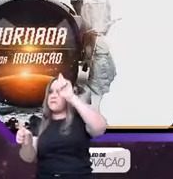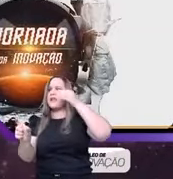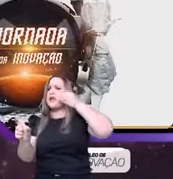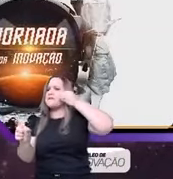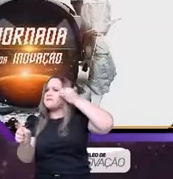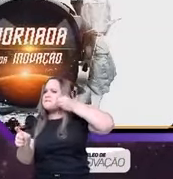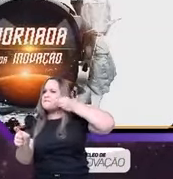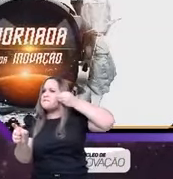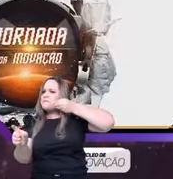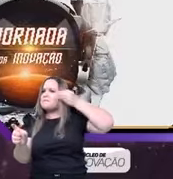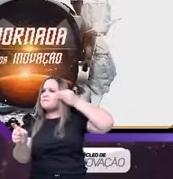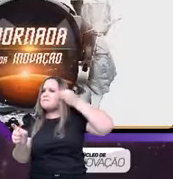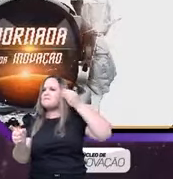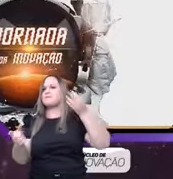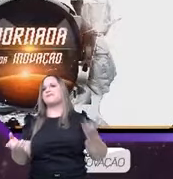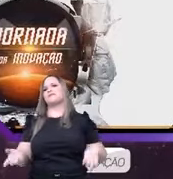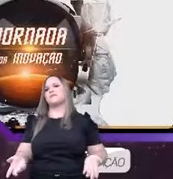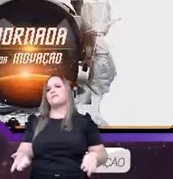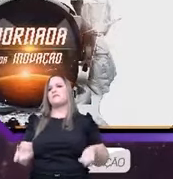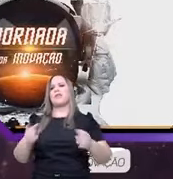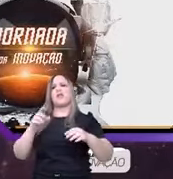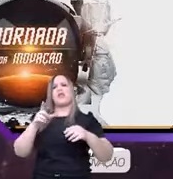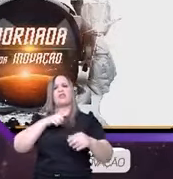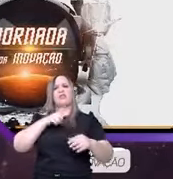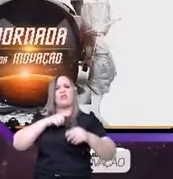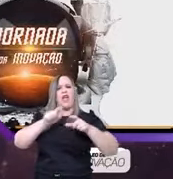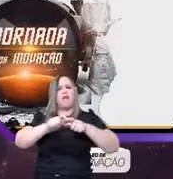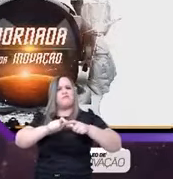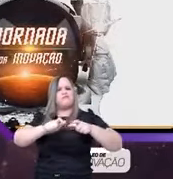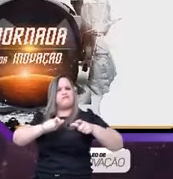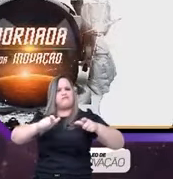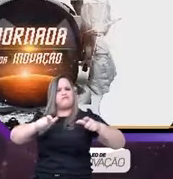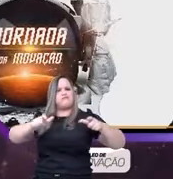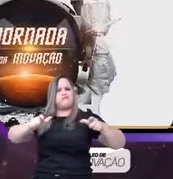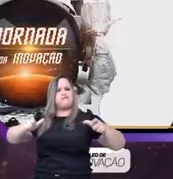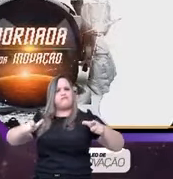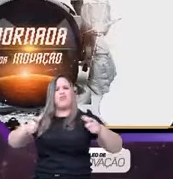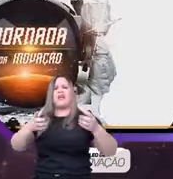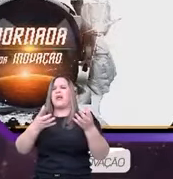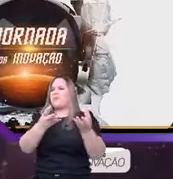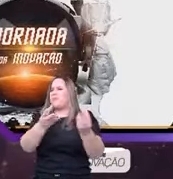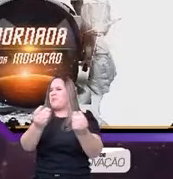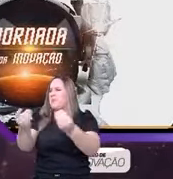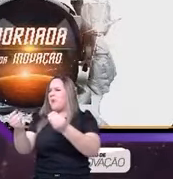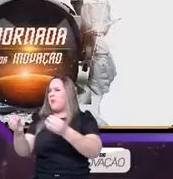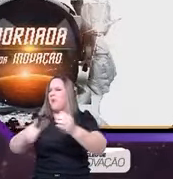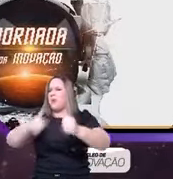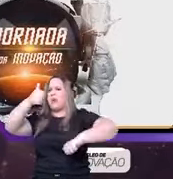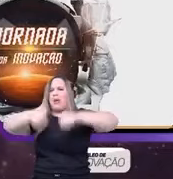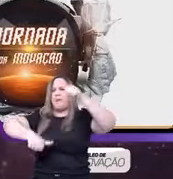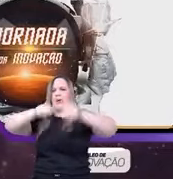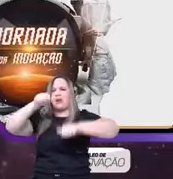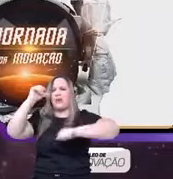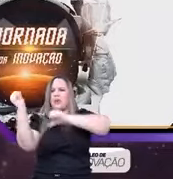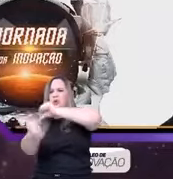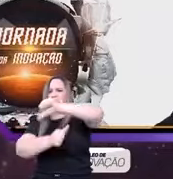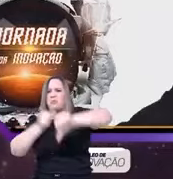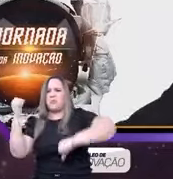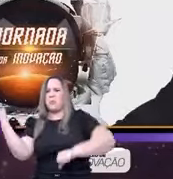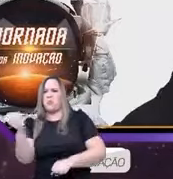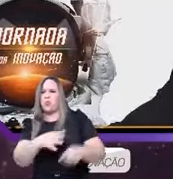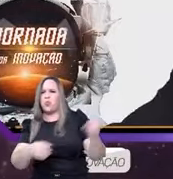com tamanha proliferação de laboratórios de inovação. Eu não questiono de forma